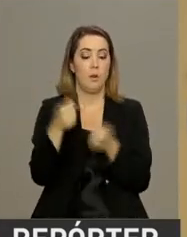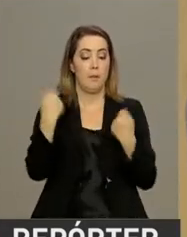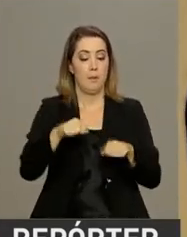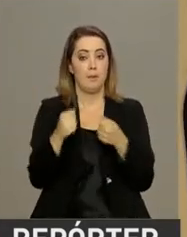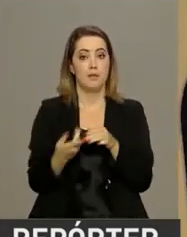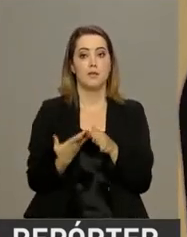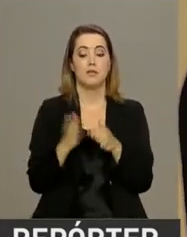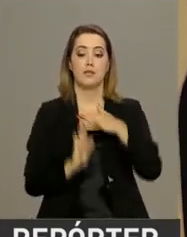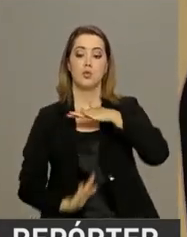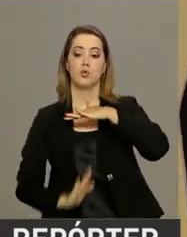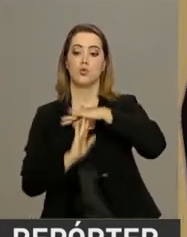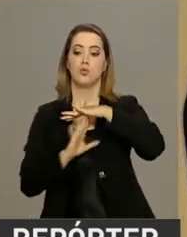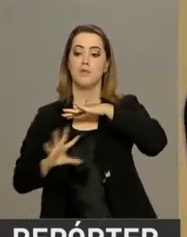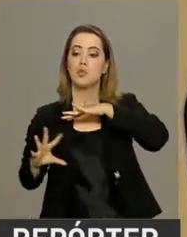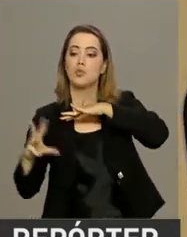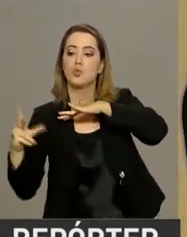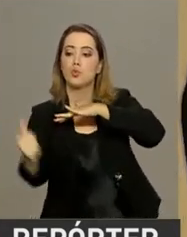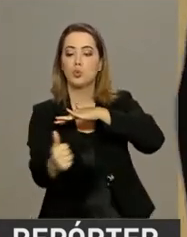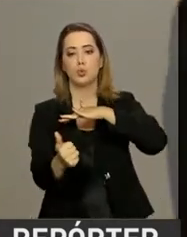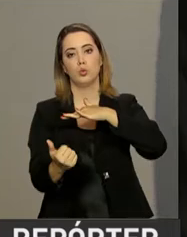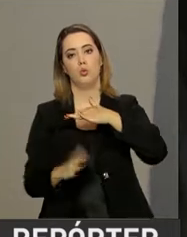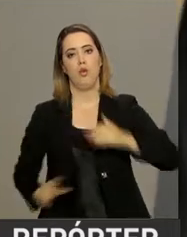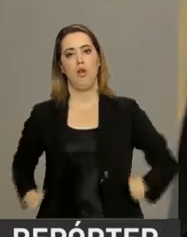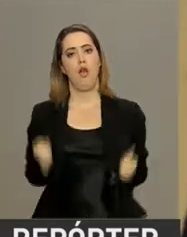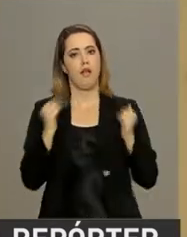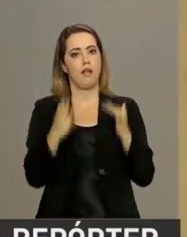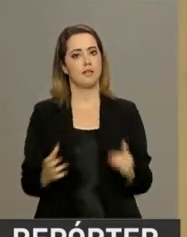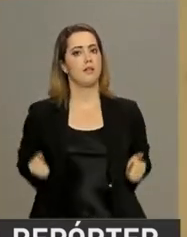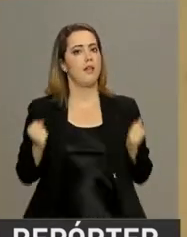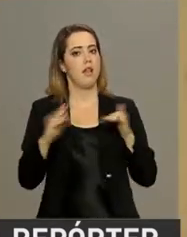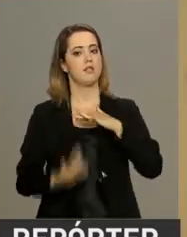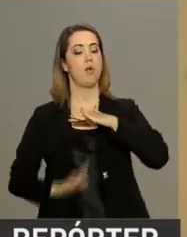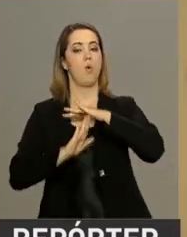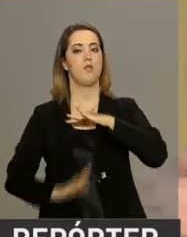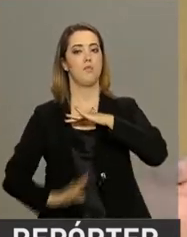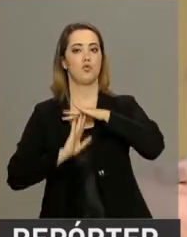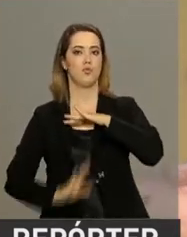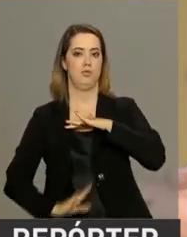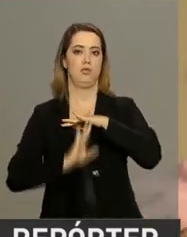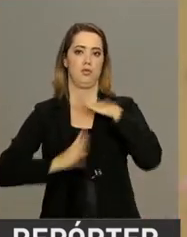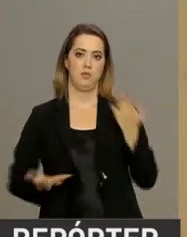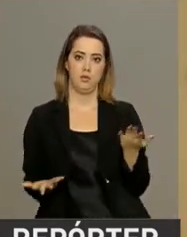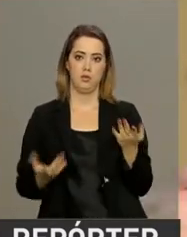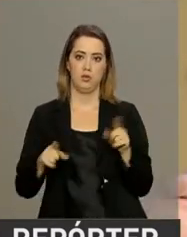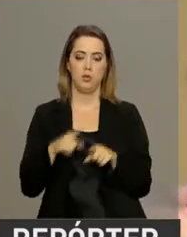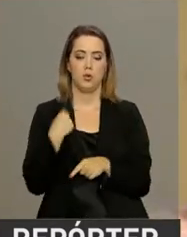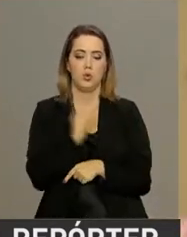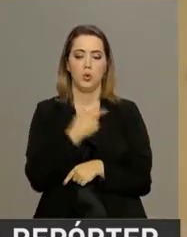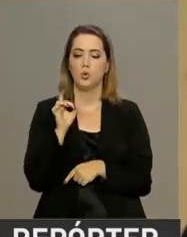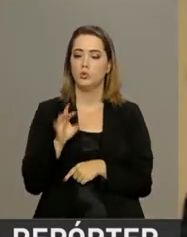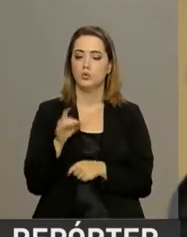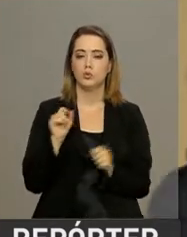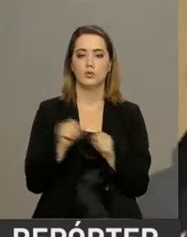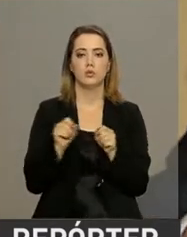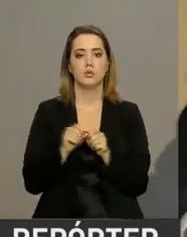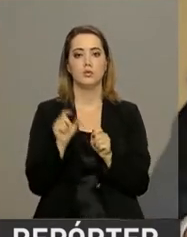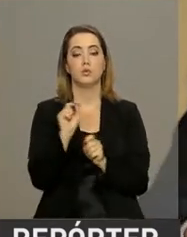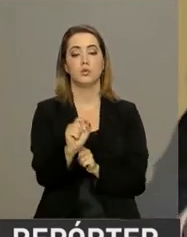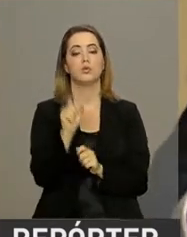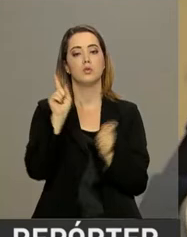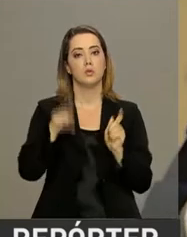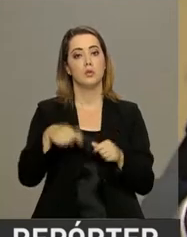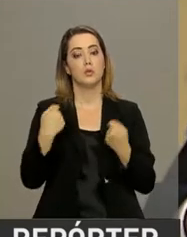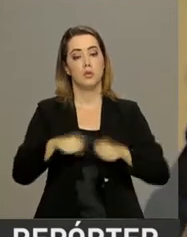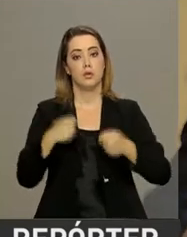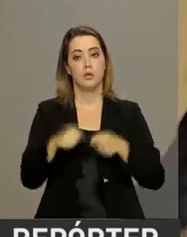geral para o orçamento, e não fizemos mais do que aquilo que é necessário. Quando nos reunimos